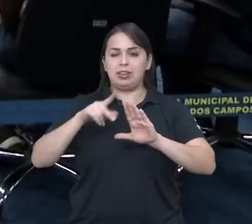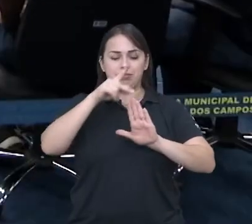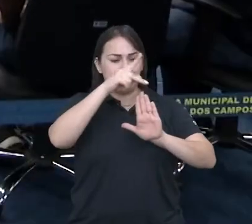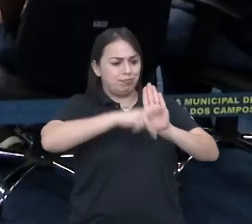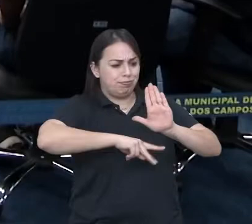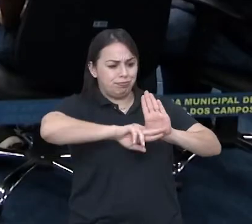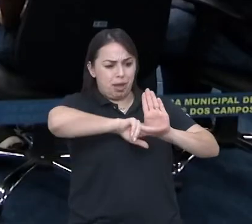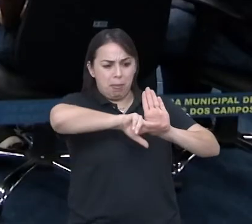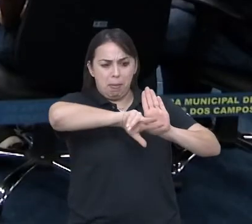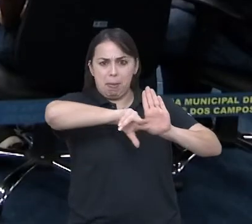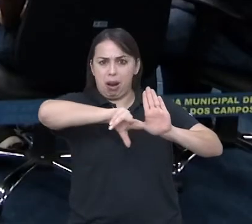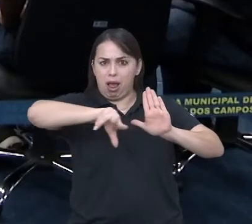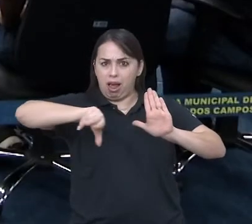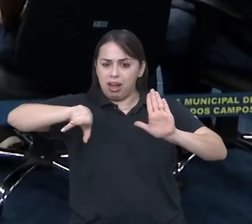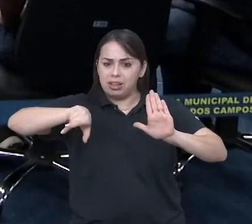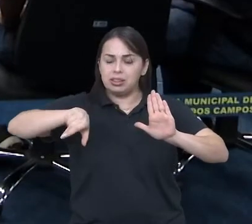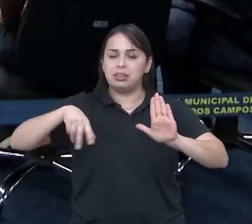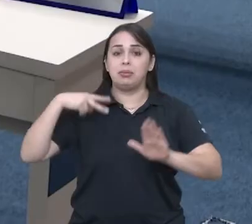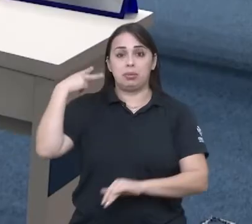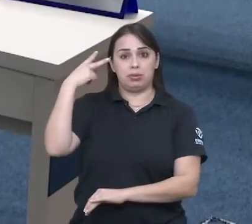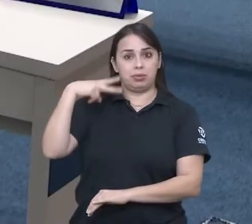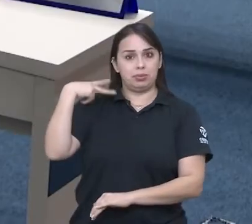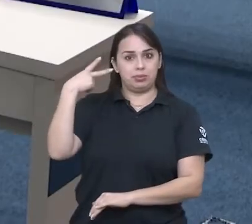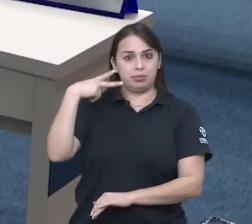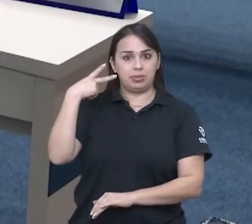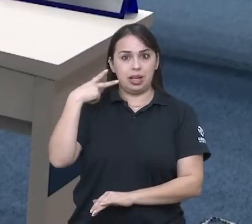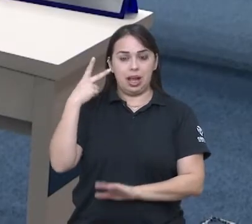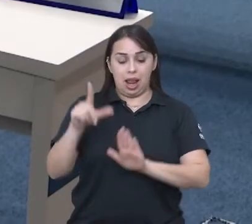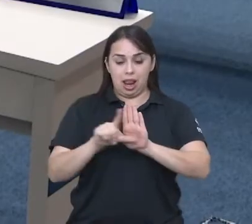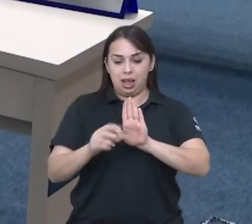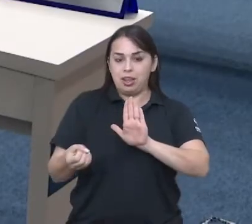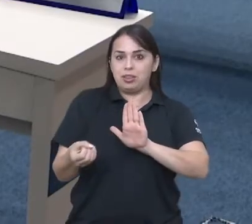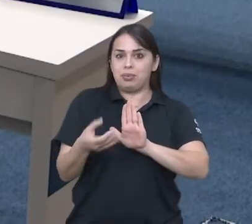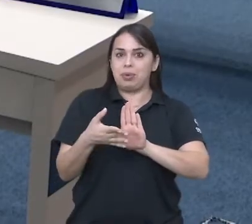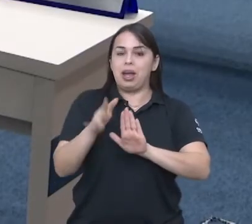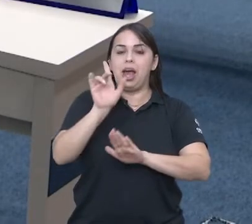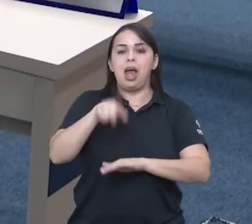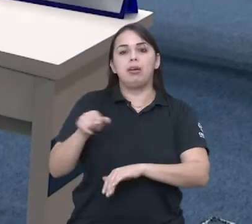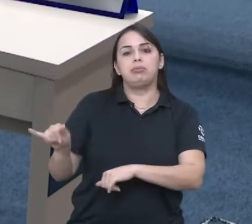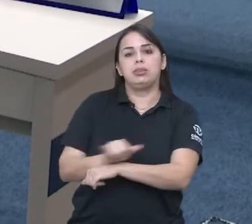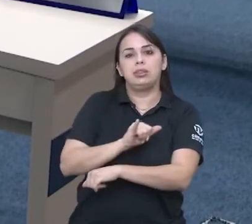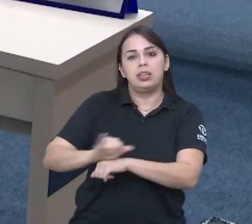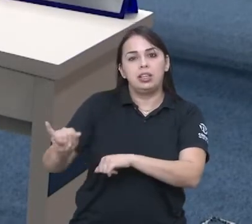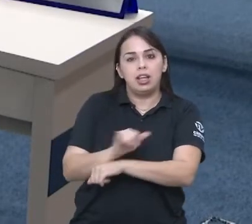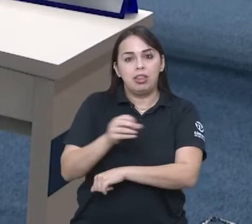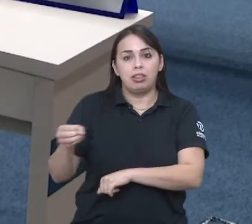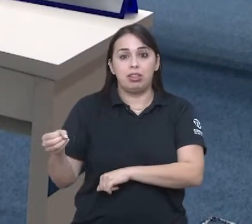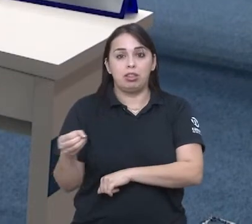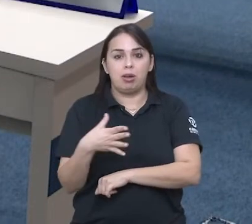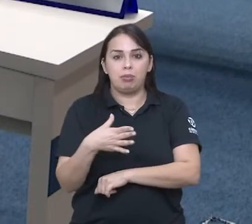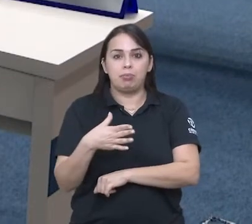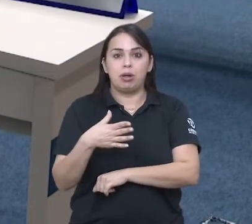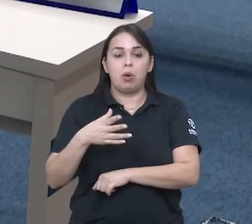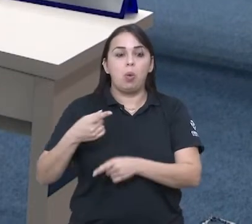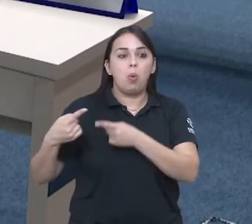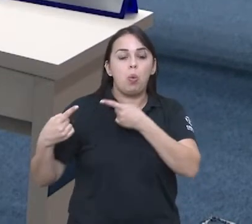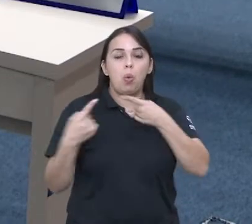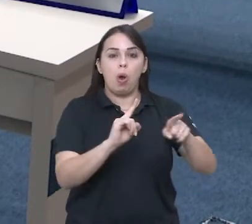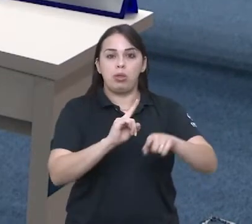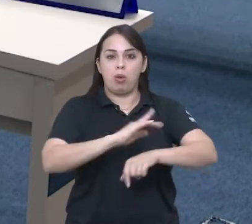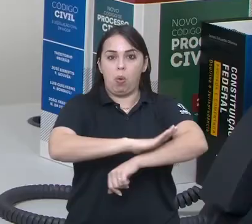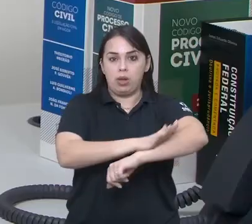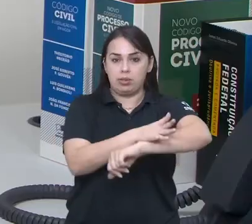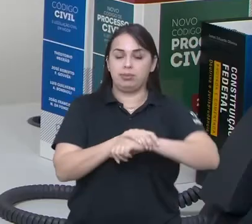tem diversos projetos aprovados sobre o tema. Para os parlamentares, a nova lei é mais uma ferramenta para impedir novos casos